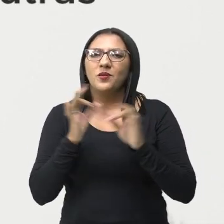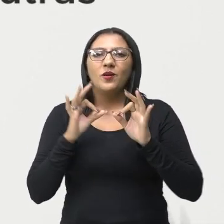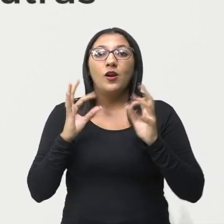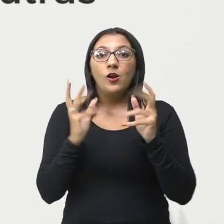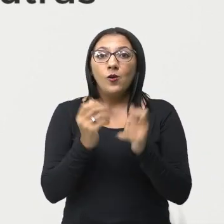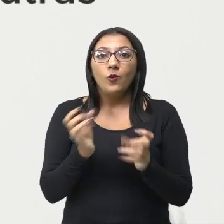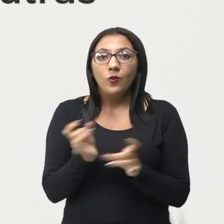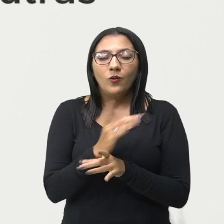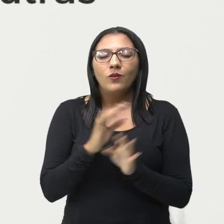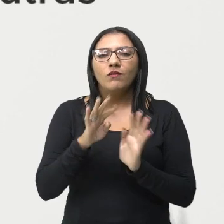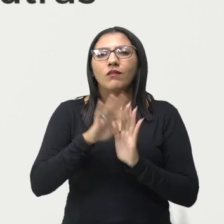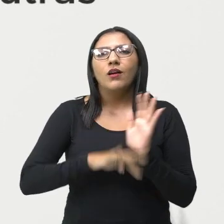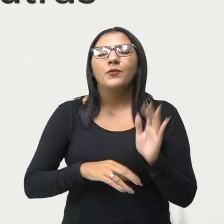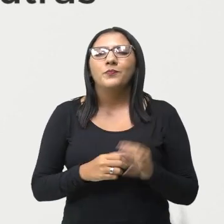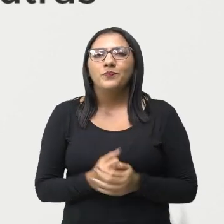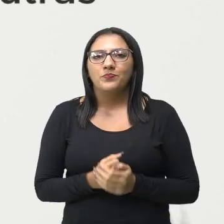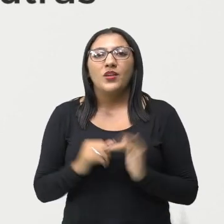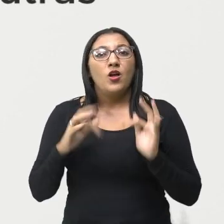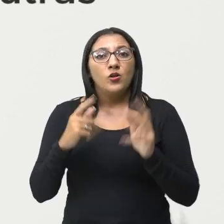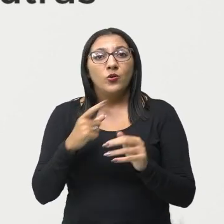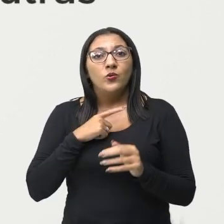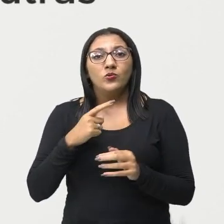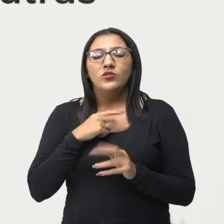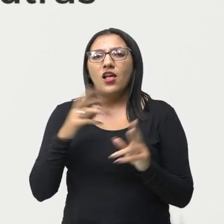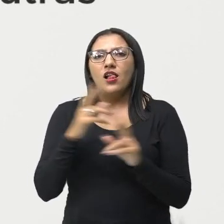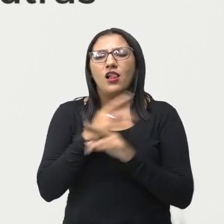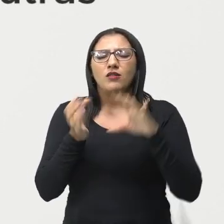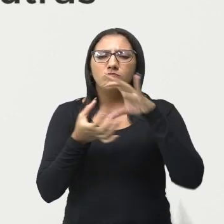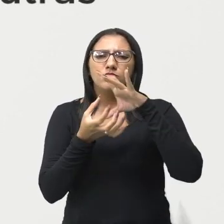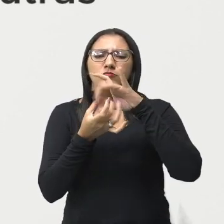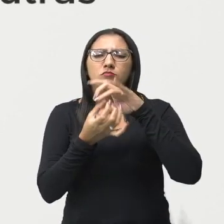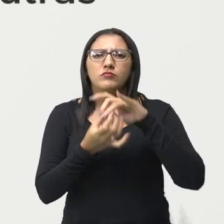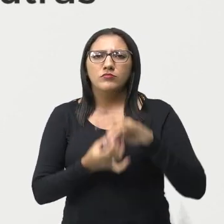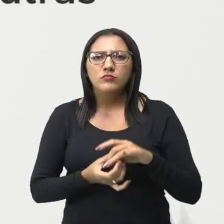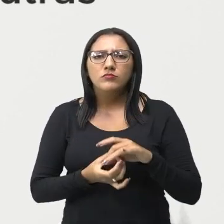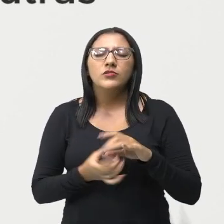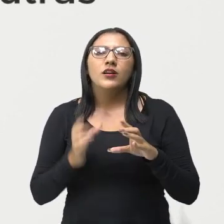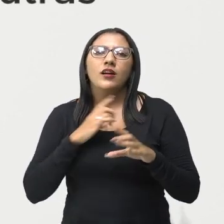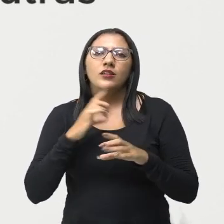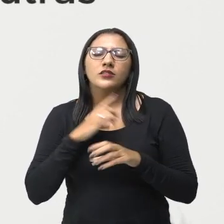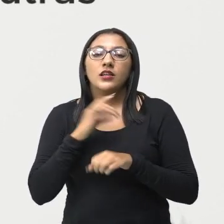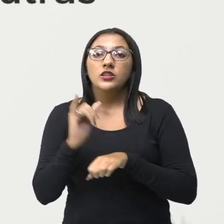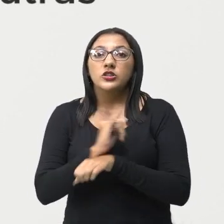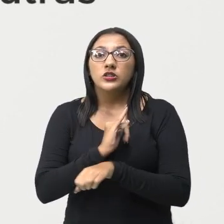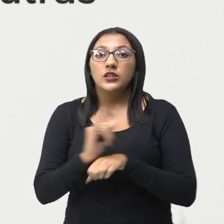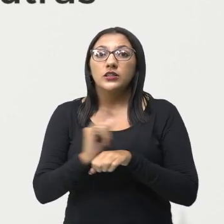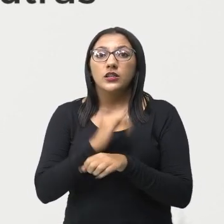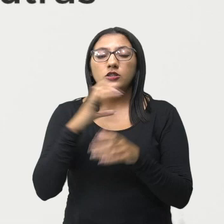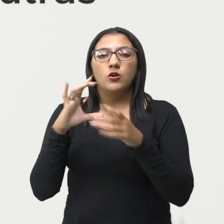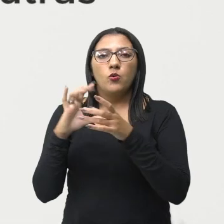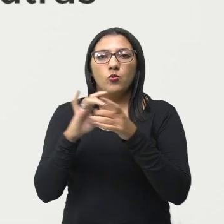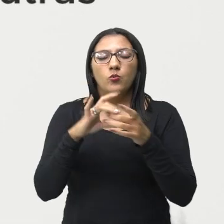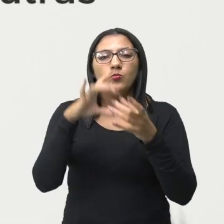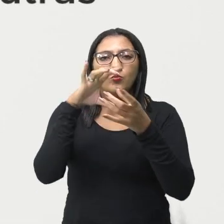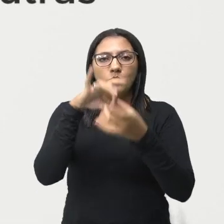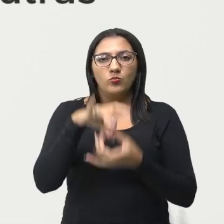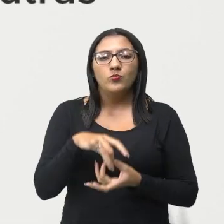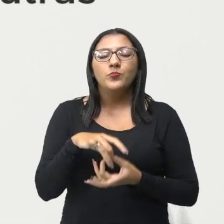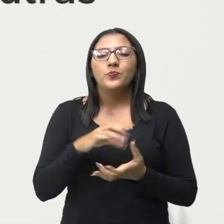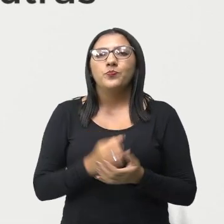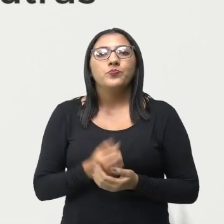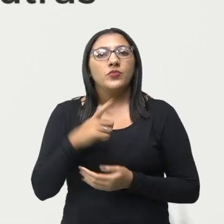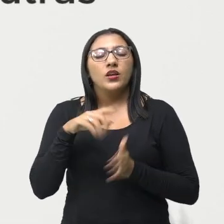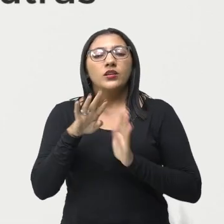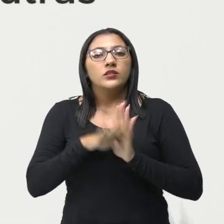um texto, todos interligados por recursos que nós chamamos de mecanismos de coesão. Ok? Então, o texto